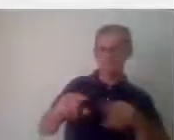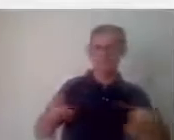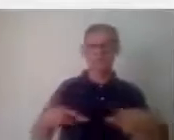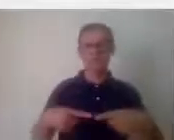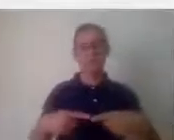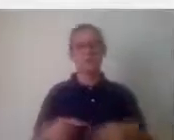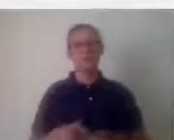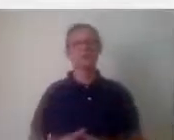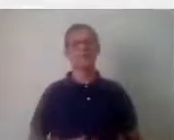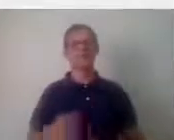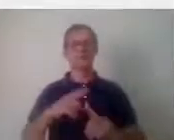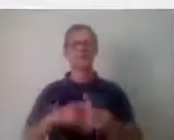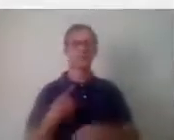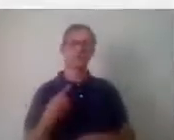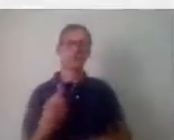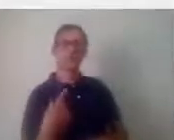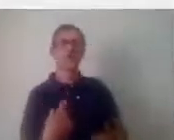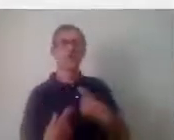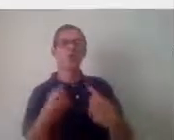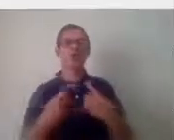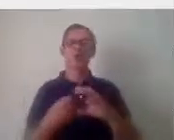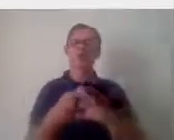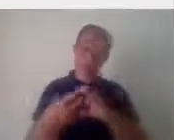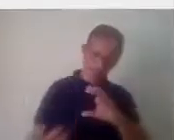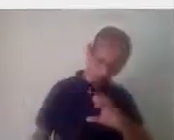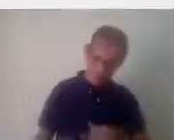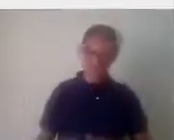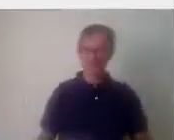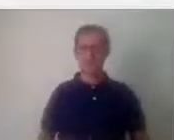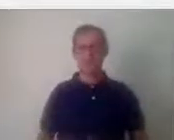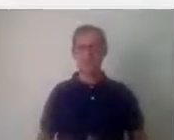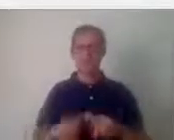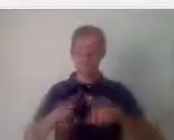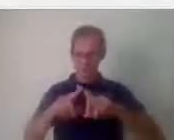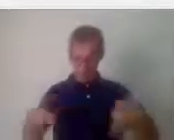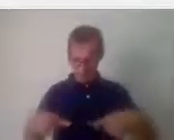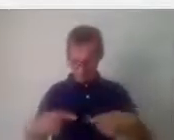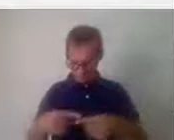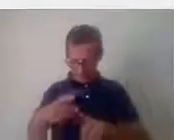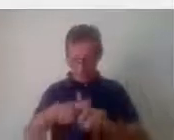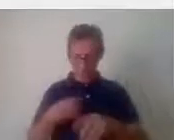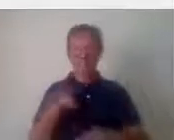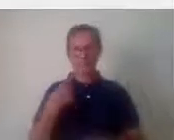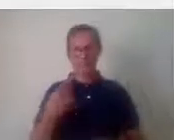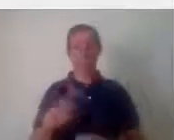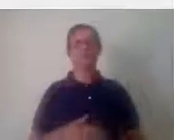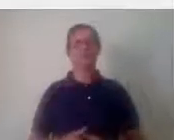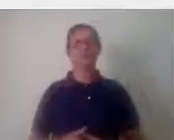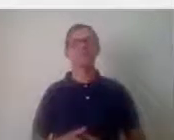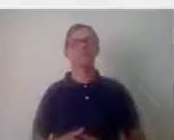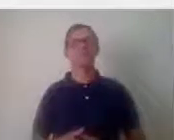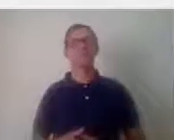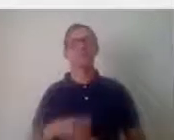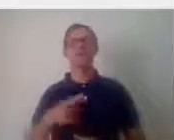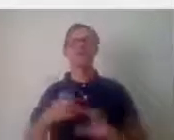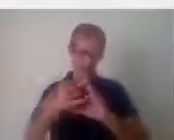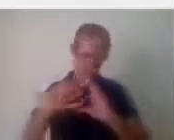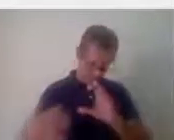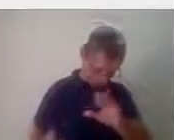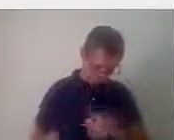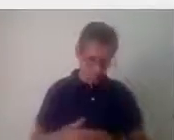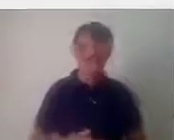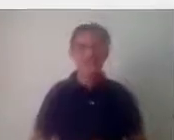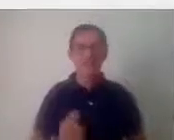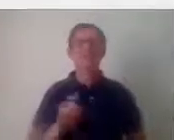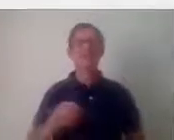é a região do tipo 1. Qual que é a característica dessa região do tipo 1? Sua característica